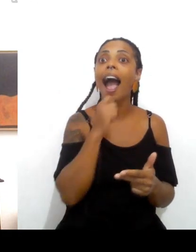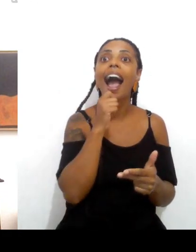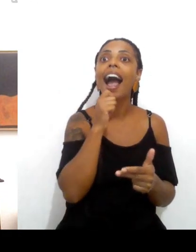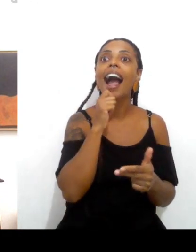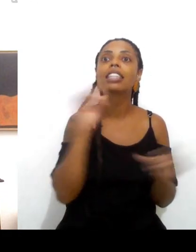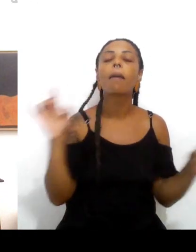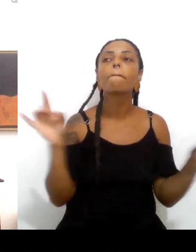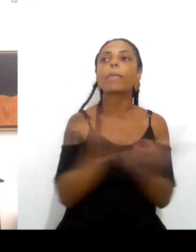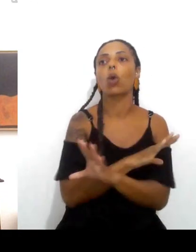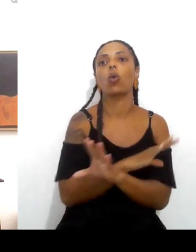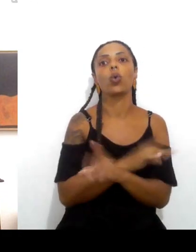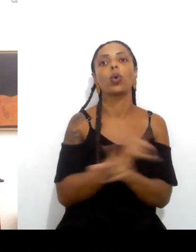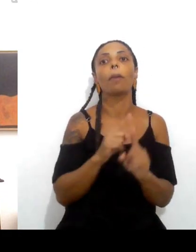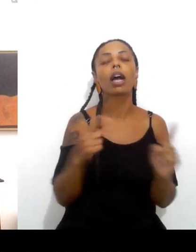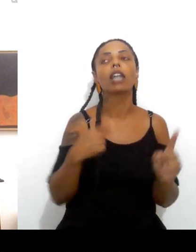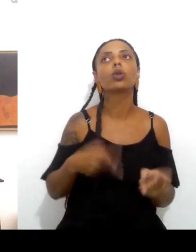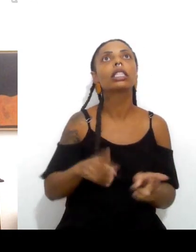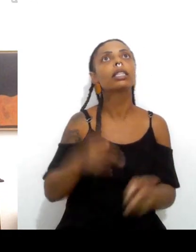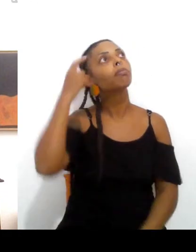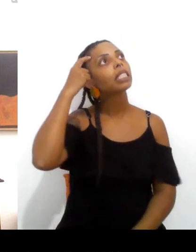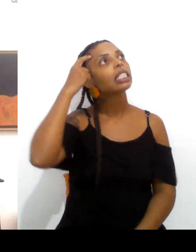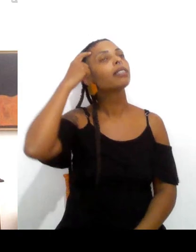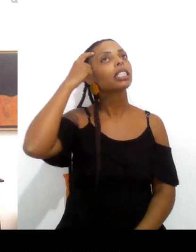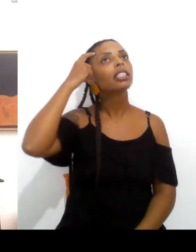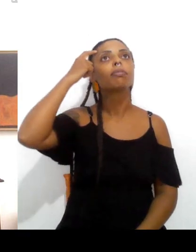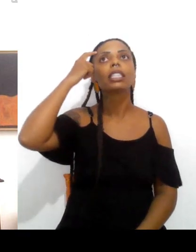Mas eu sempre ficava pensando